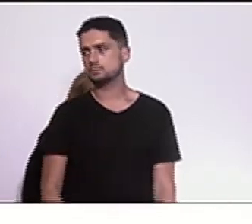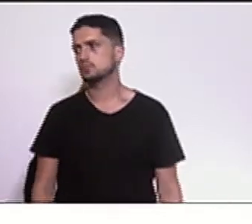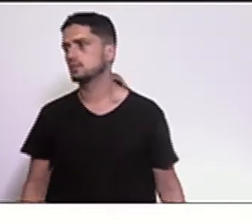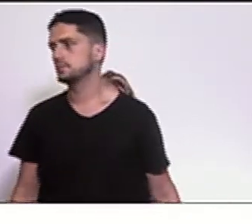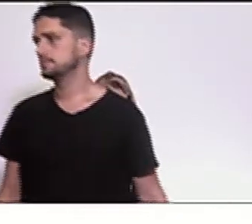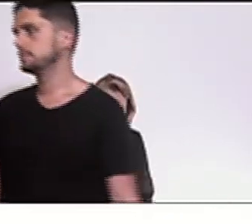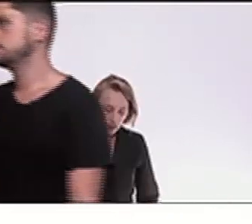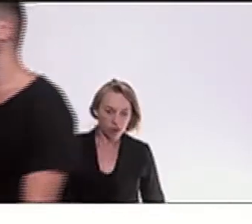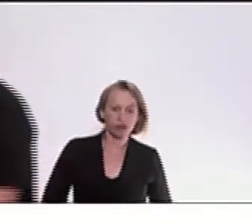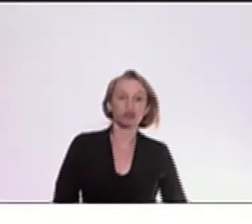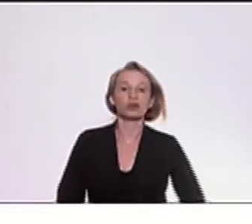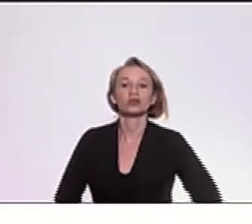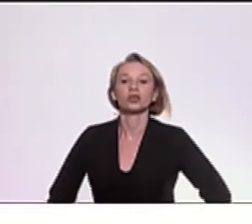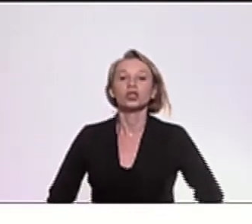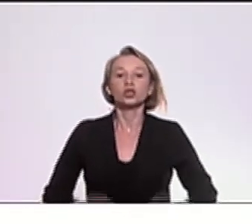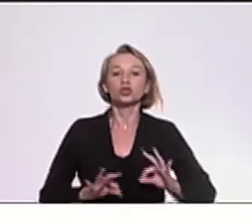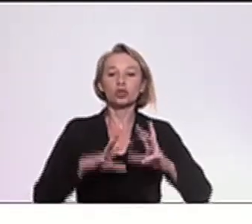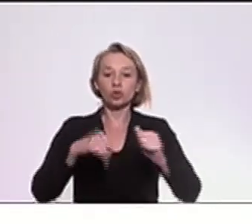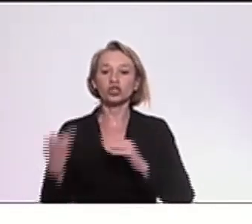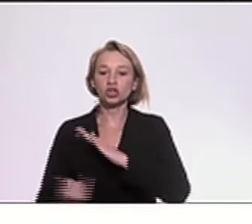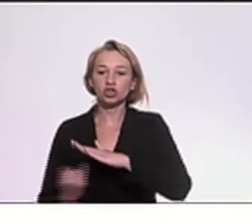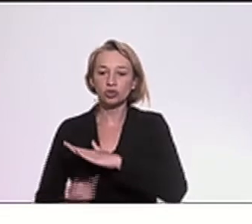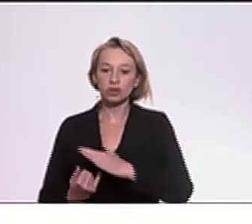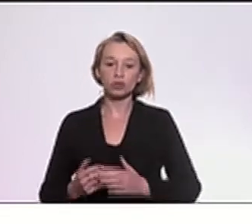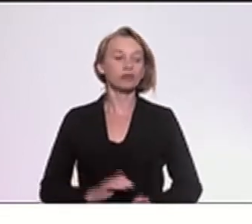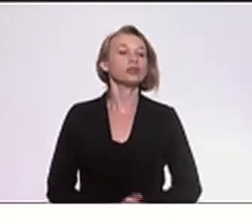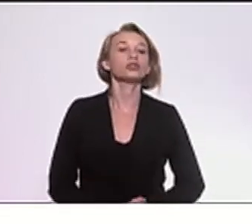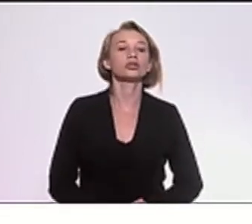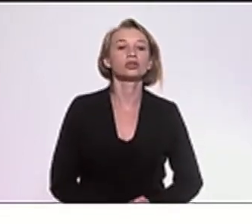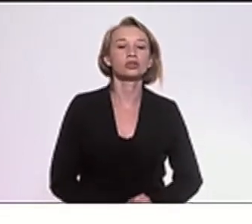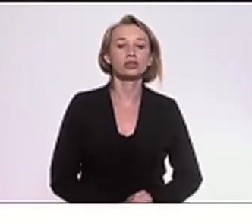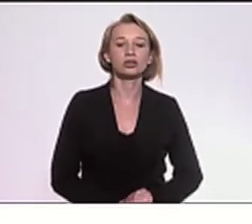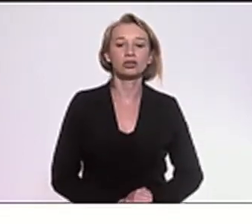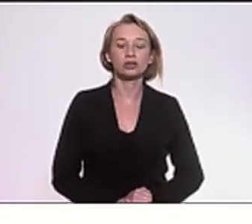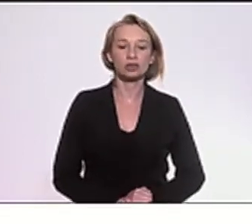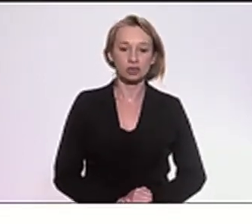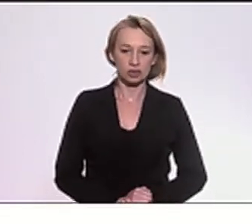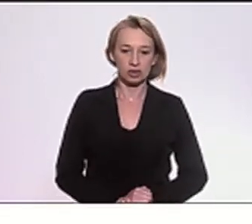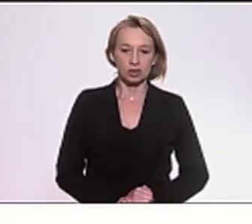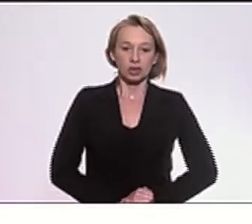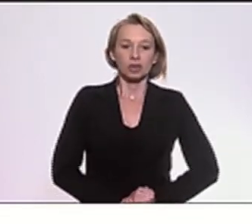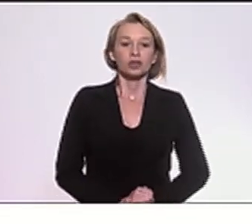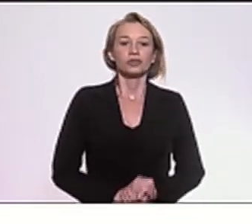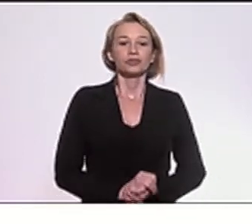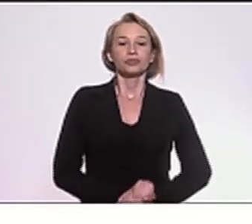Inaceitável todas as instituições ficarem à